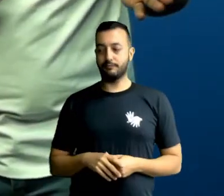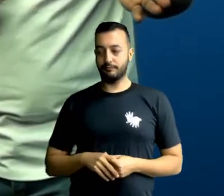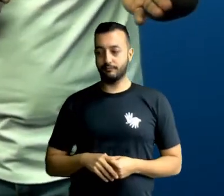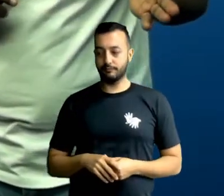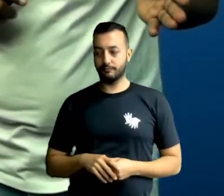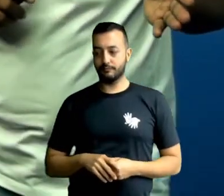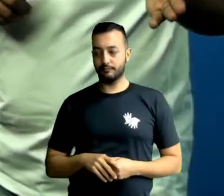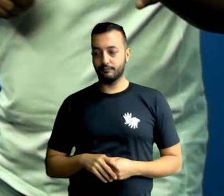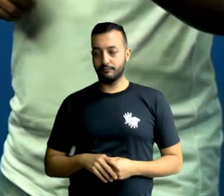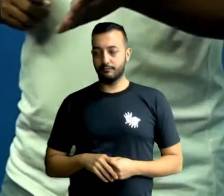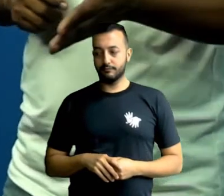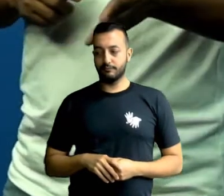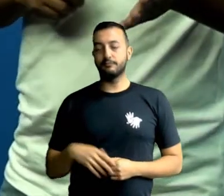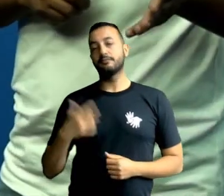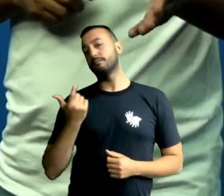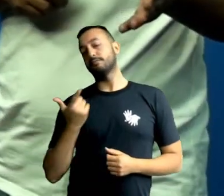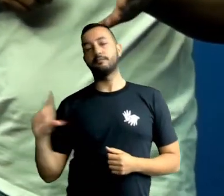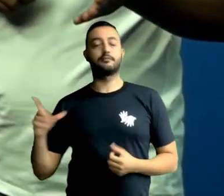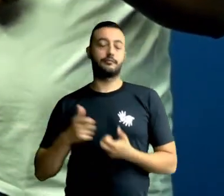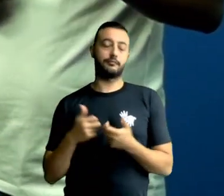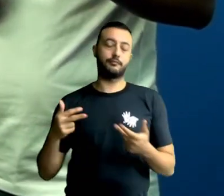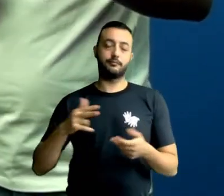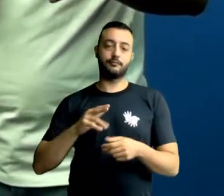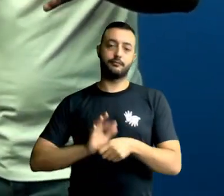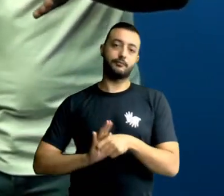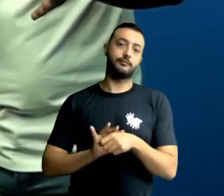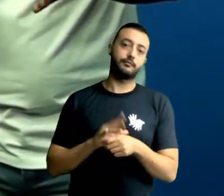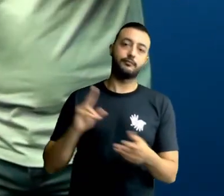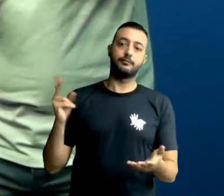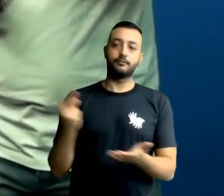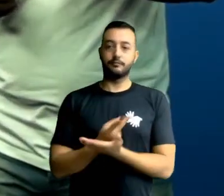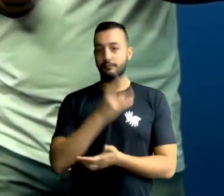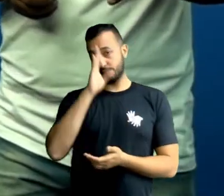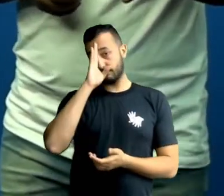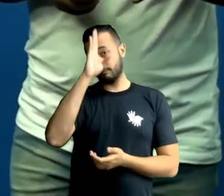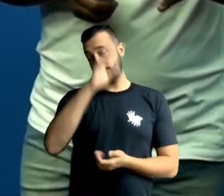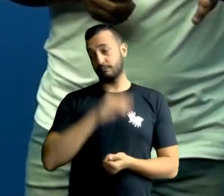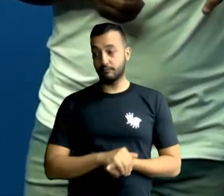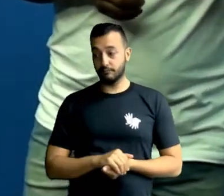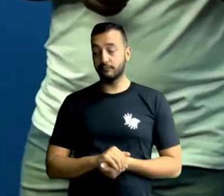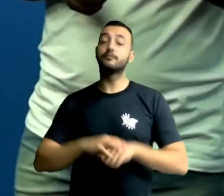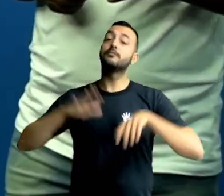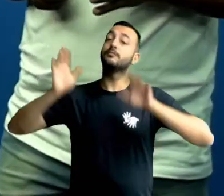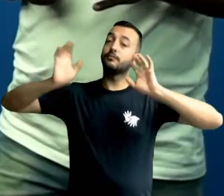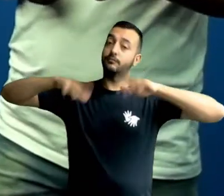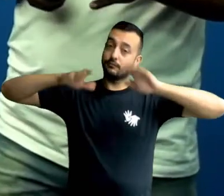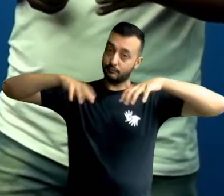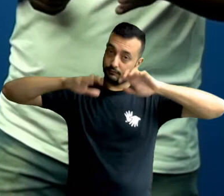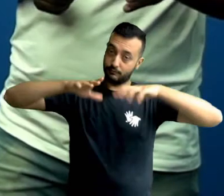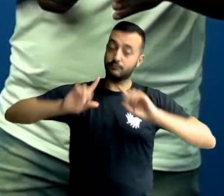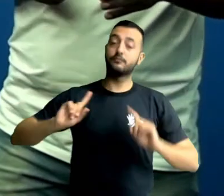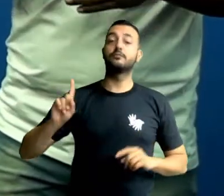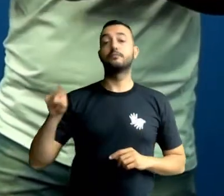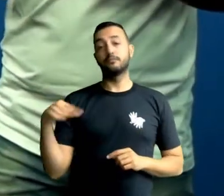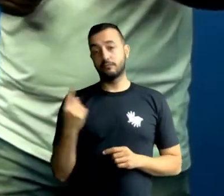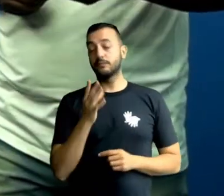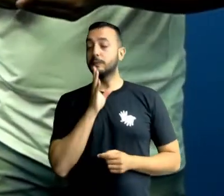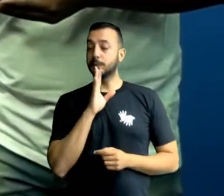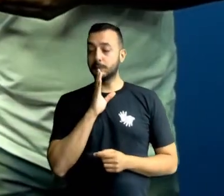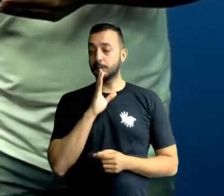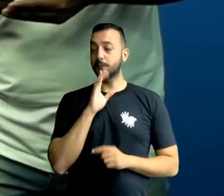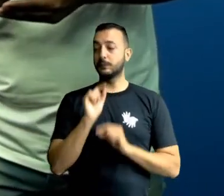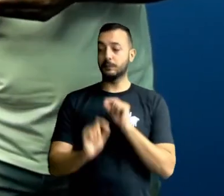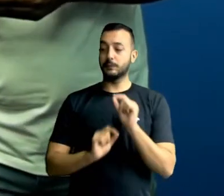município. Uma outra coisa, uma outra doença que acontece principalmente na época das chuvas, e que todos nós